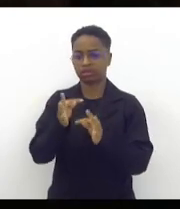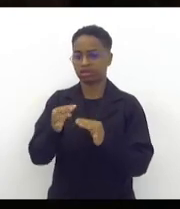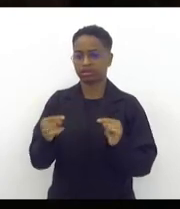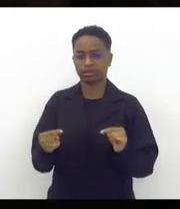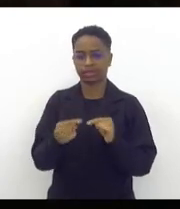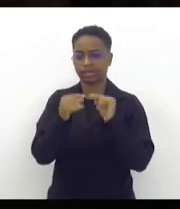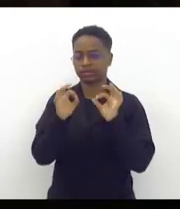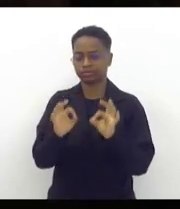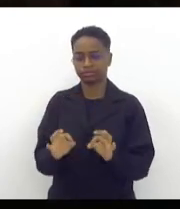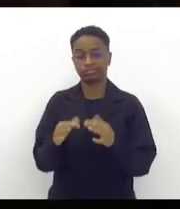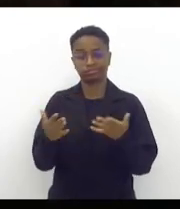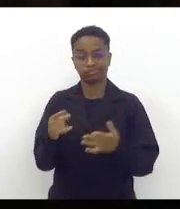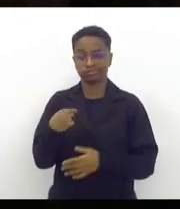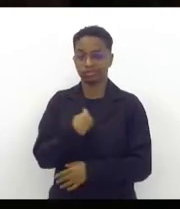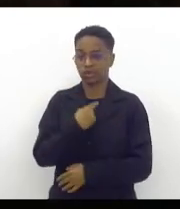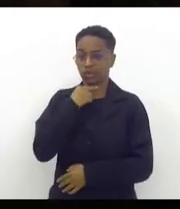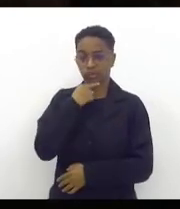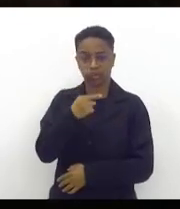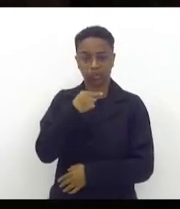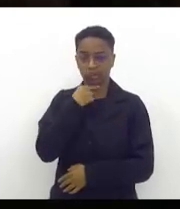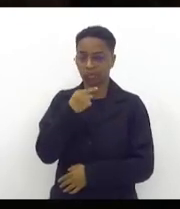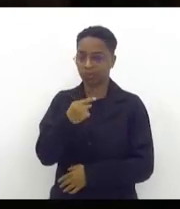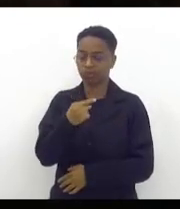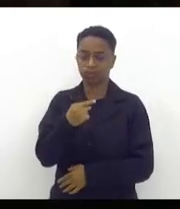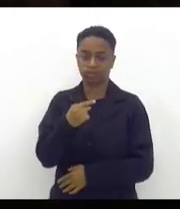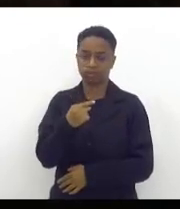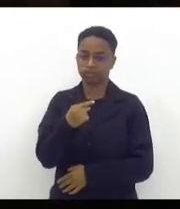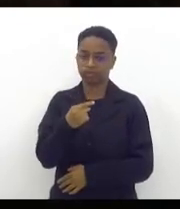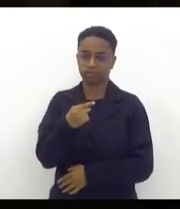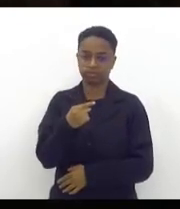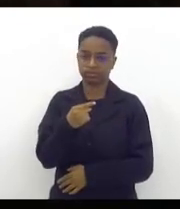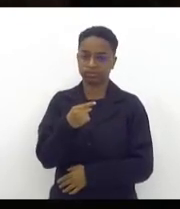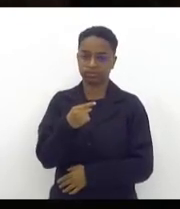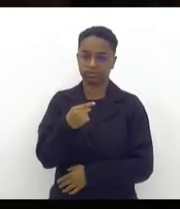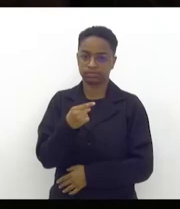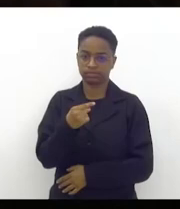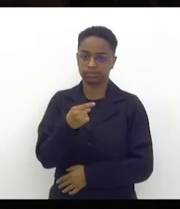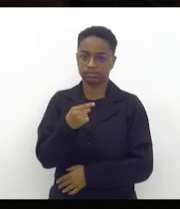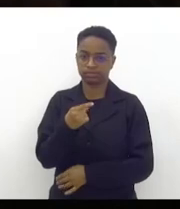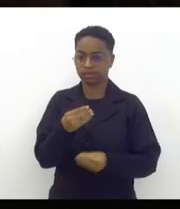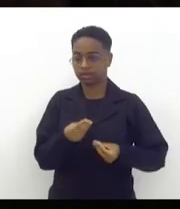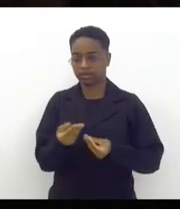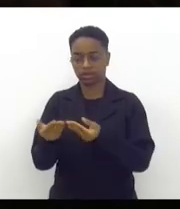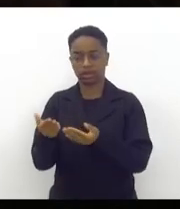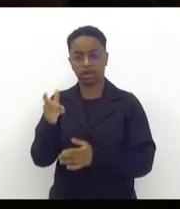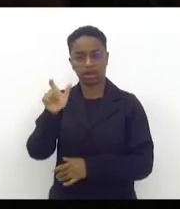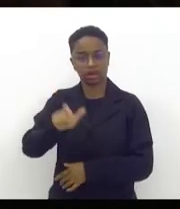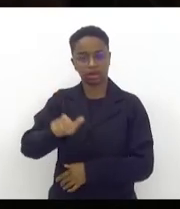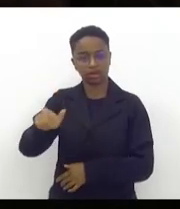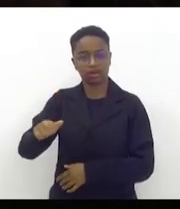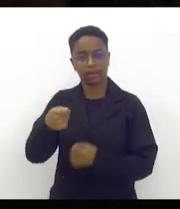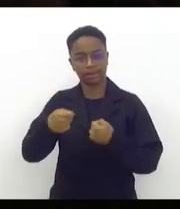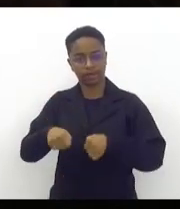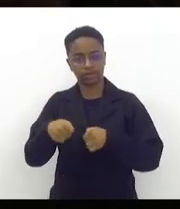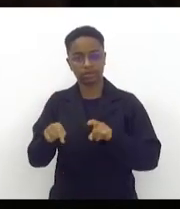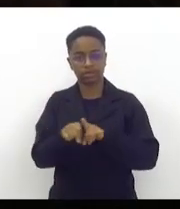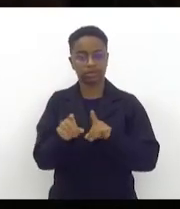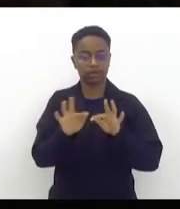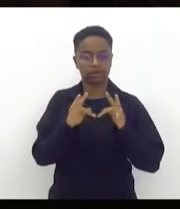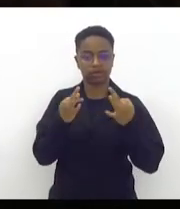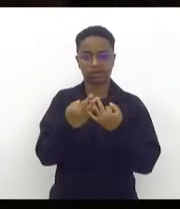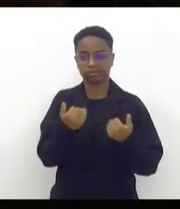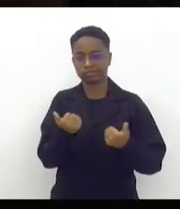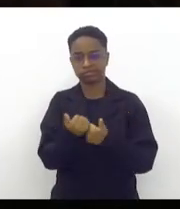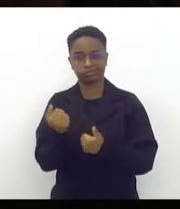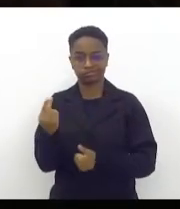não consegue dar aquilo que esse ser humano precisa, aquilo que essa família precisa. Então,